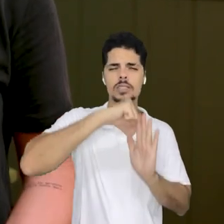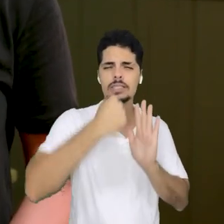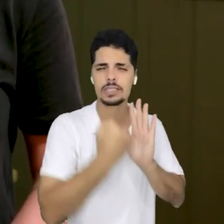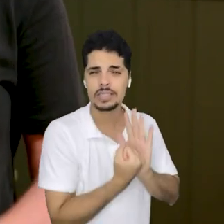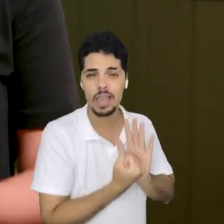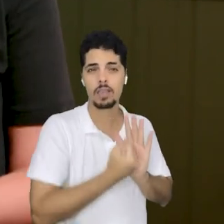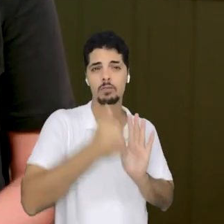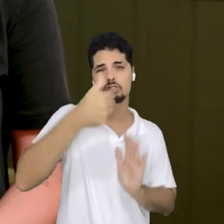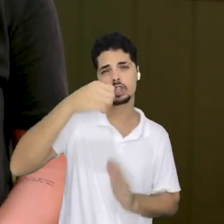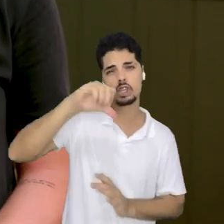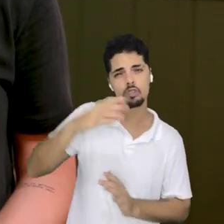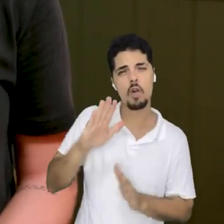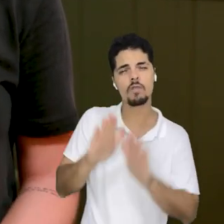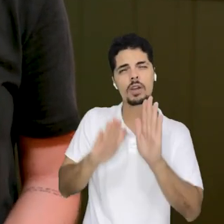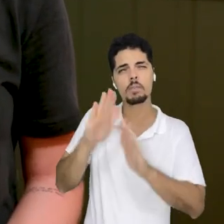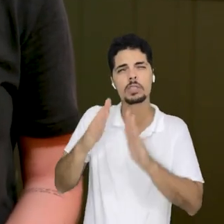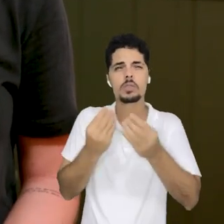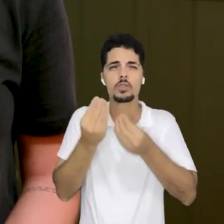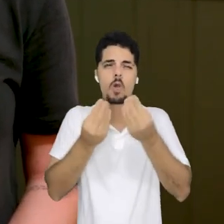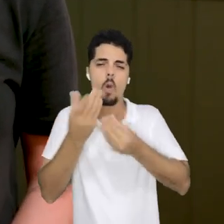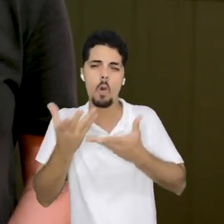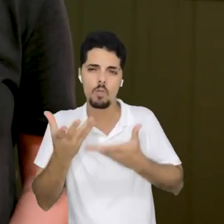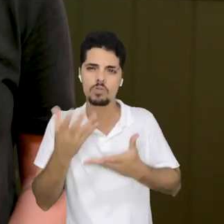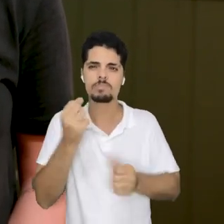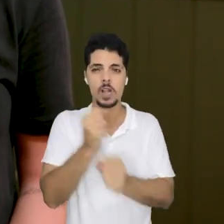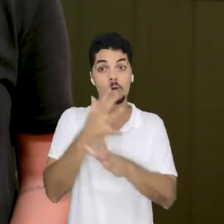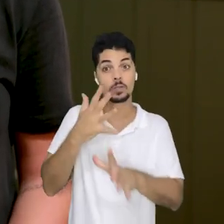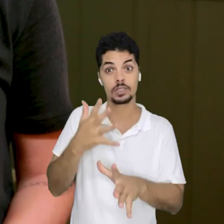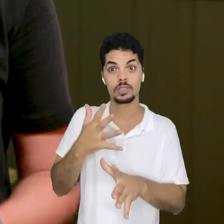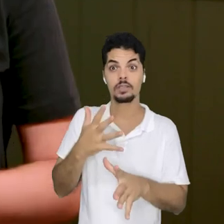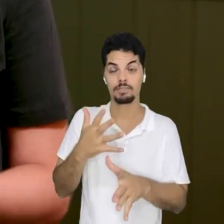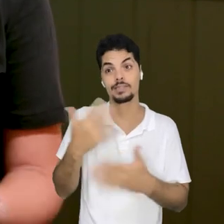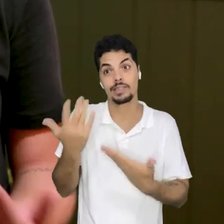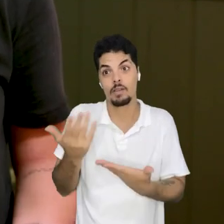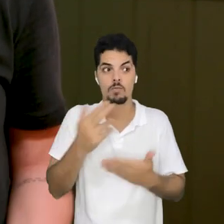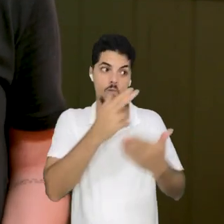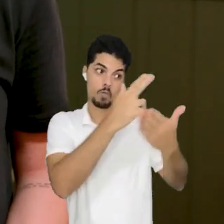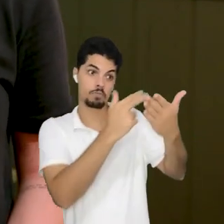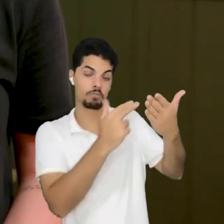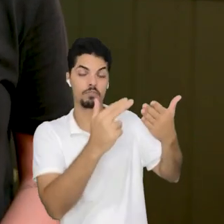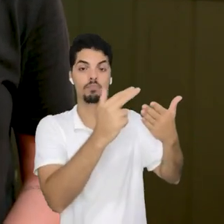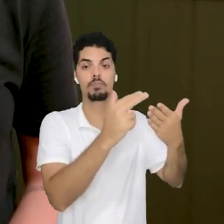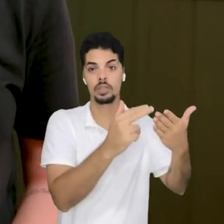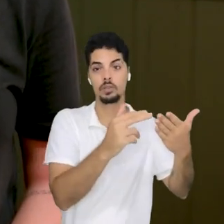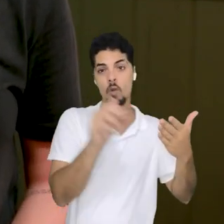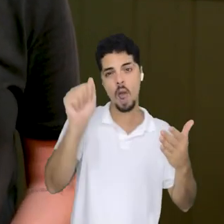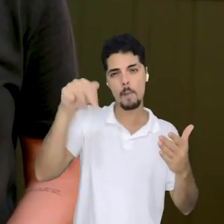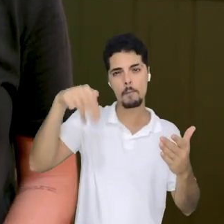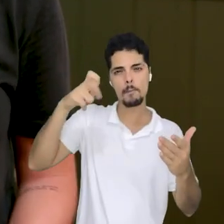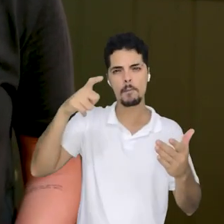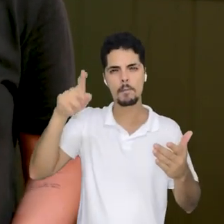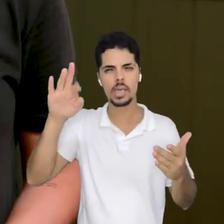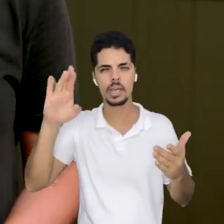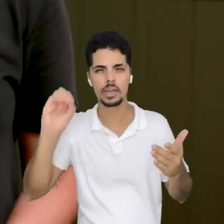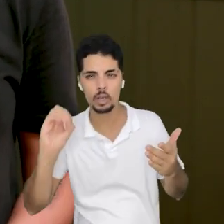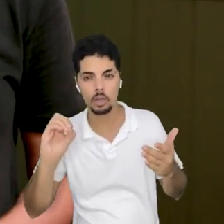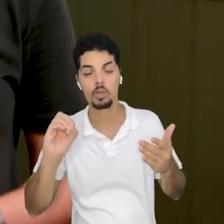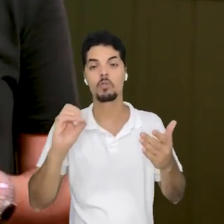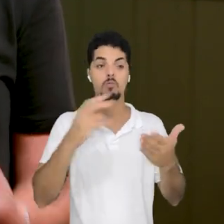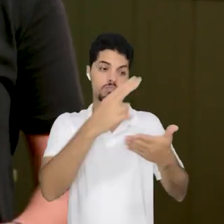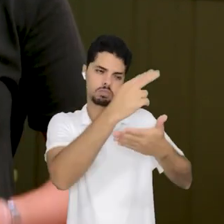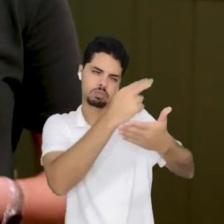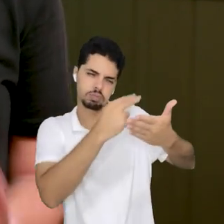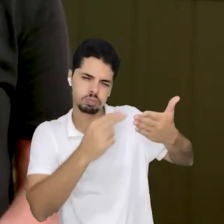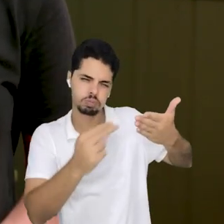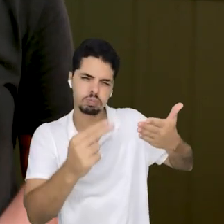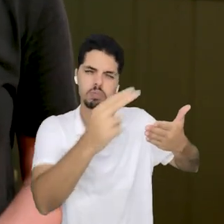propaganda política? Por meio desses quadros. Tá? O Pedro Américo era o pintor oficial do Dom Pedro II, né? Ele